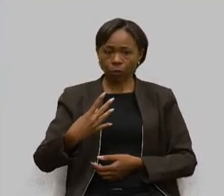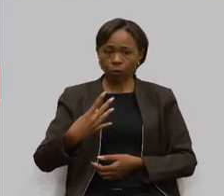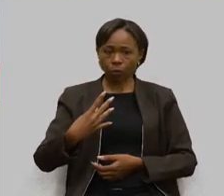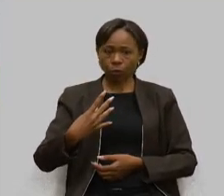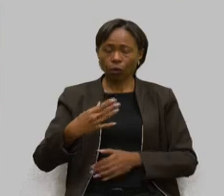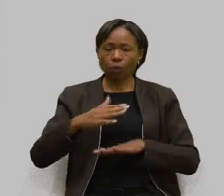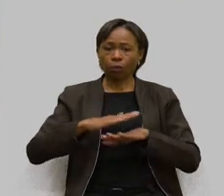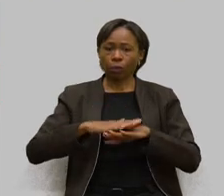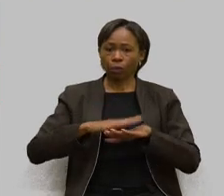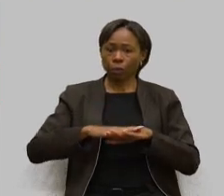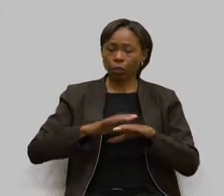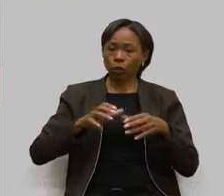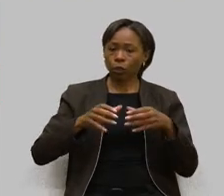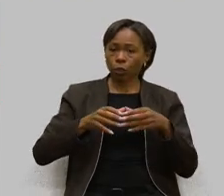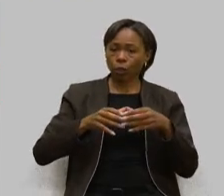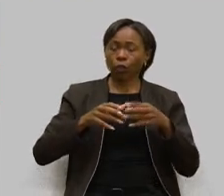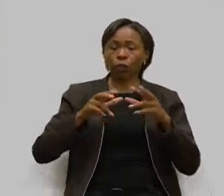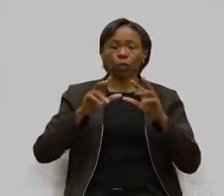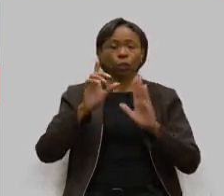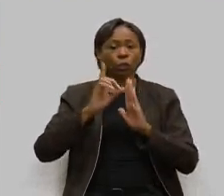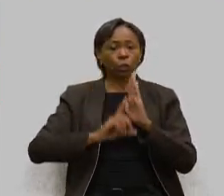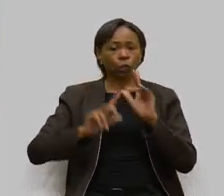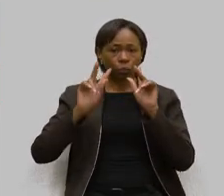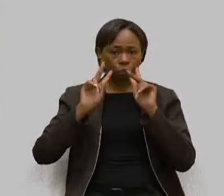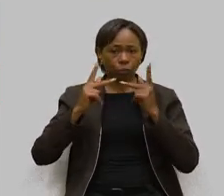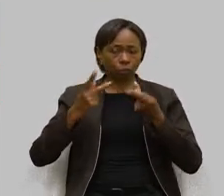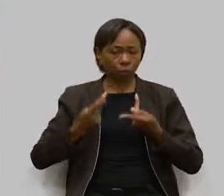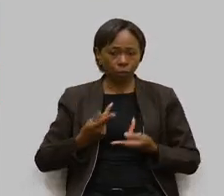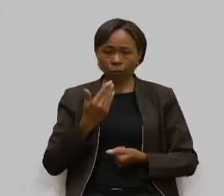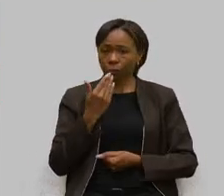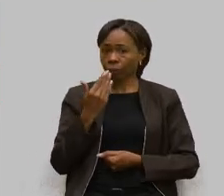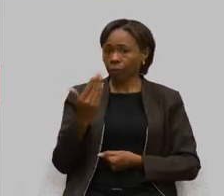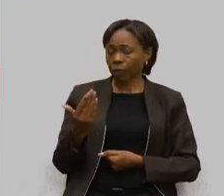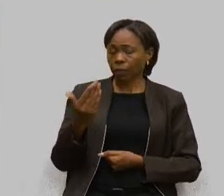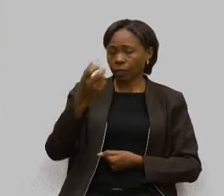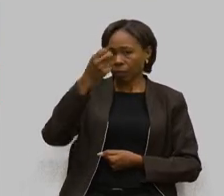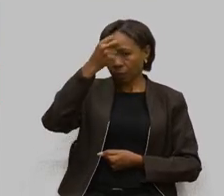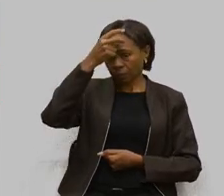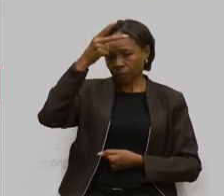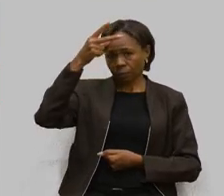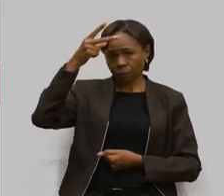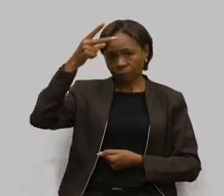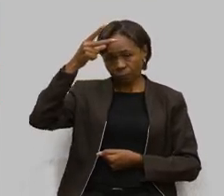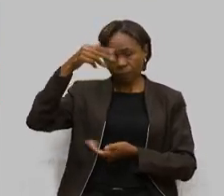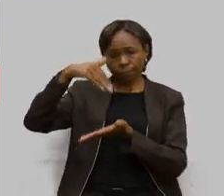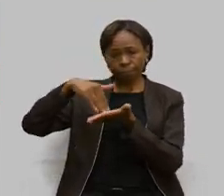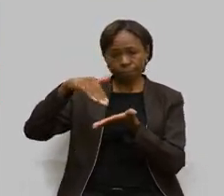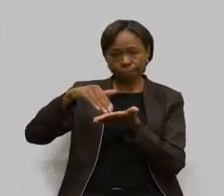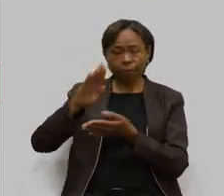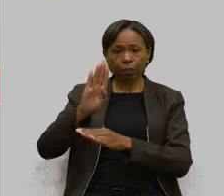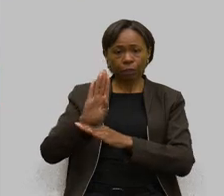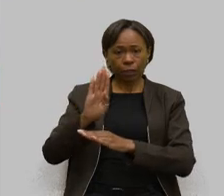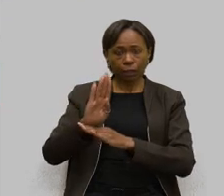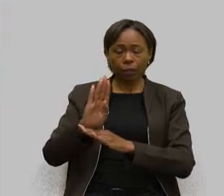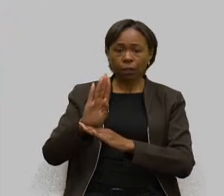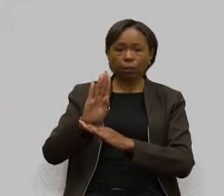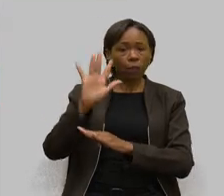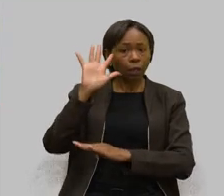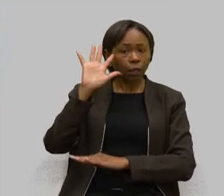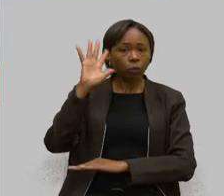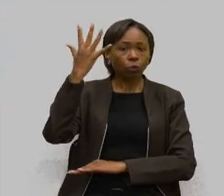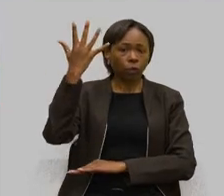comissão de direitos humanos que requer seja encaminhada à Secretaria Municipal de Saúde de Betim pedido de providências para a